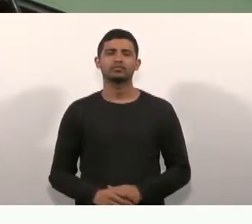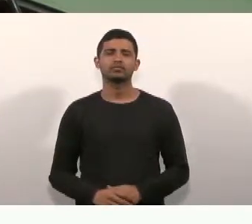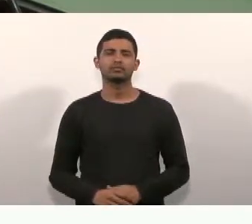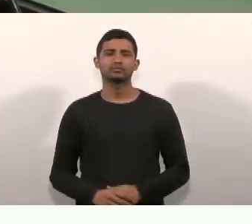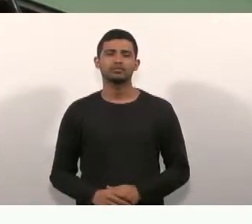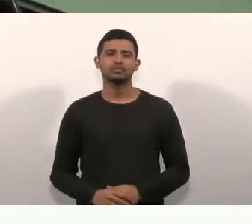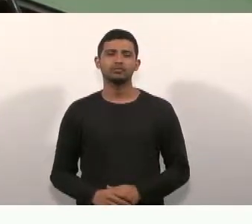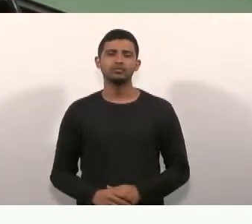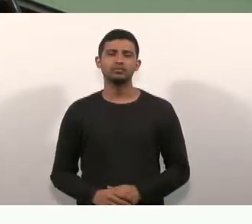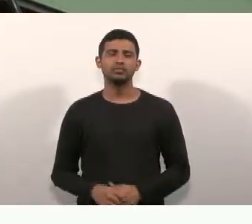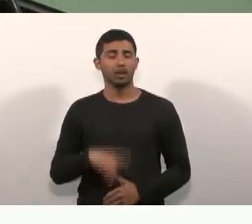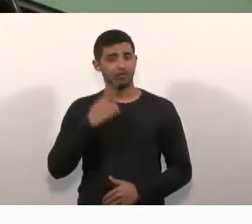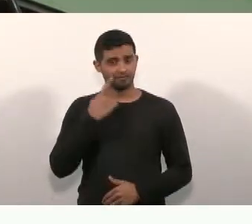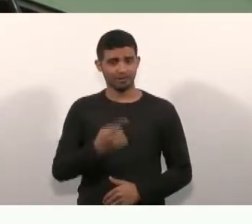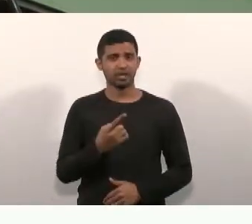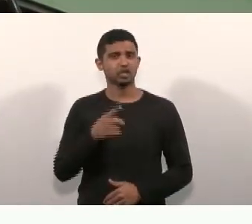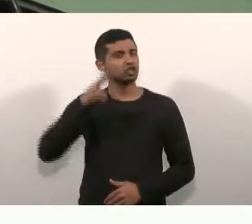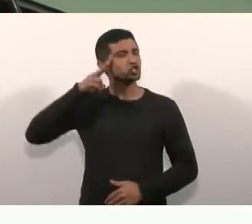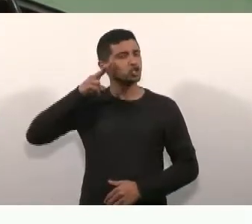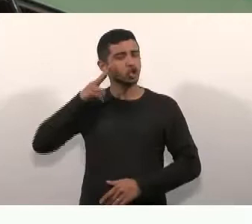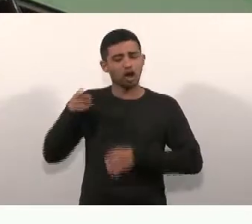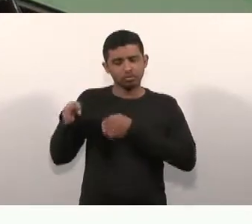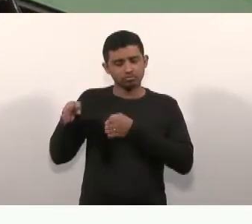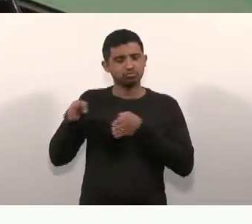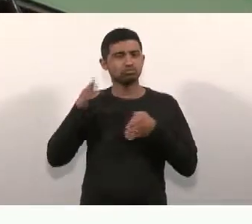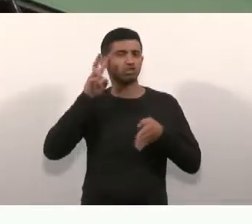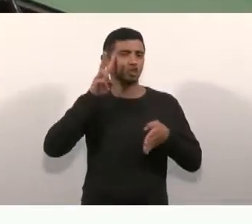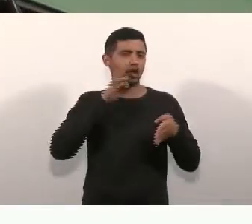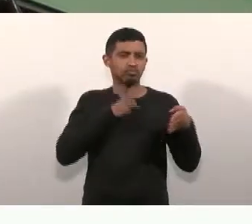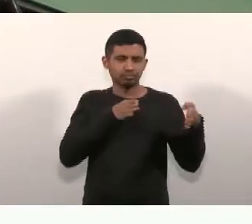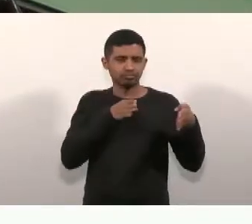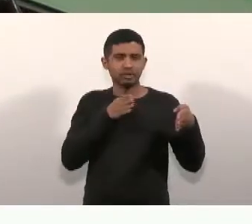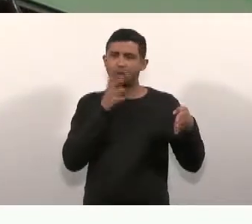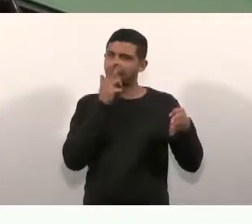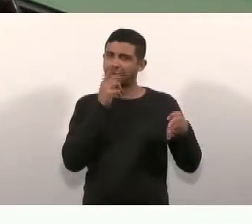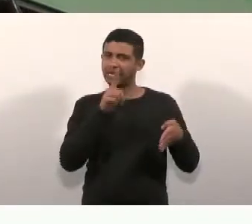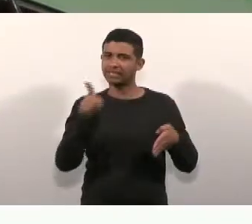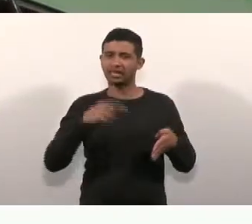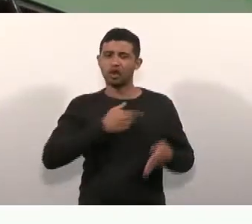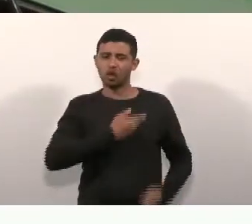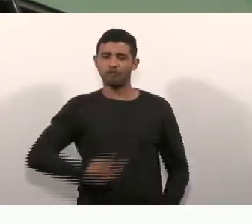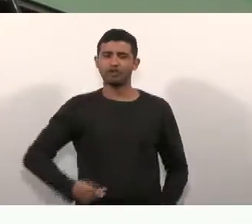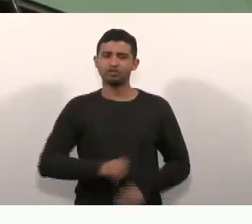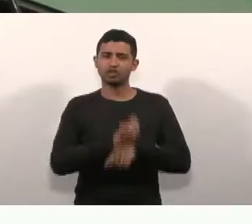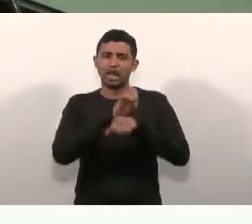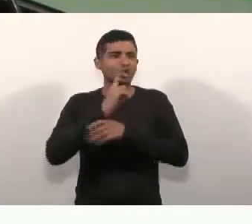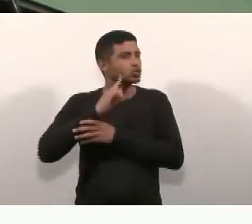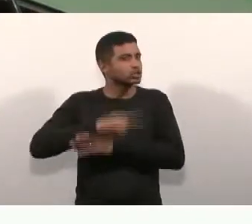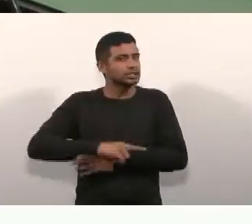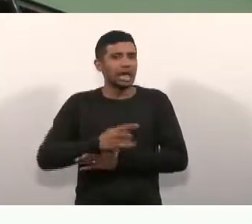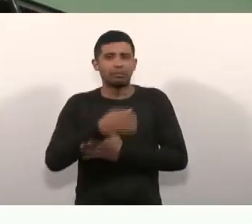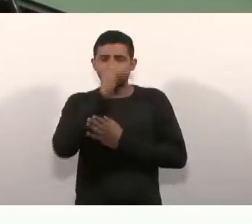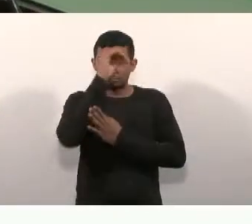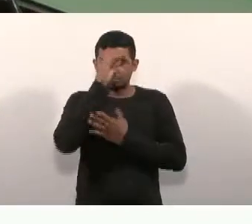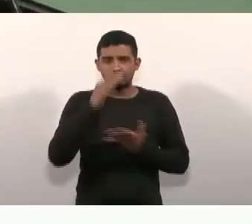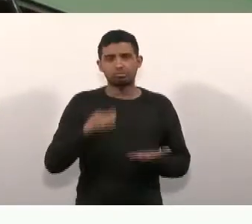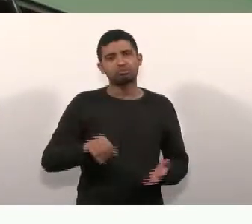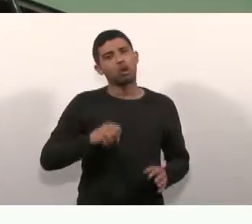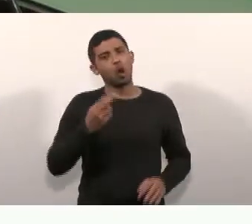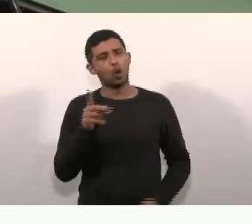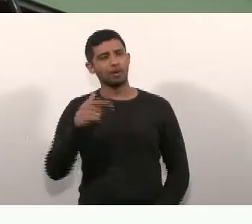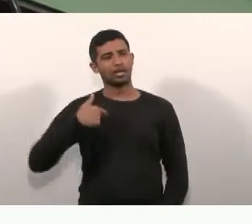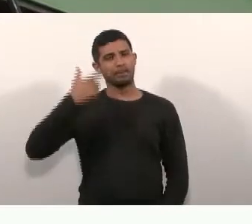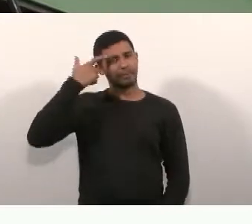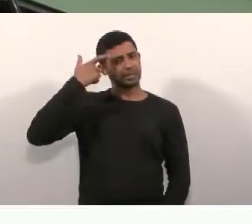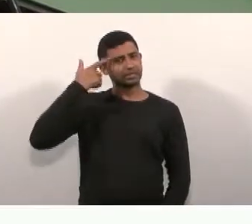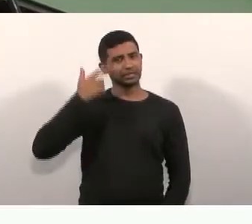juntando os 2 pedaços, né, parece que o governo do Estado tem uma concepção, ou por desinformação, ou por entender que é melhor